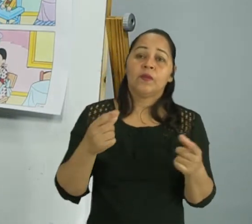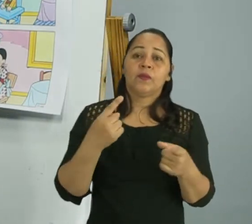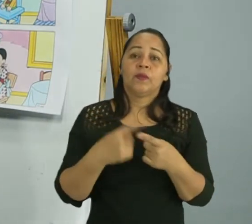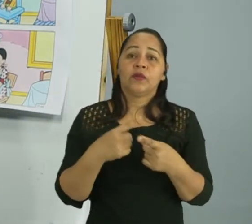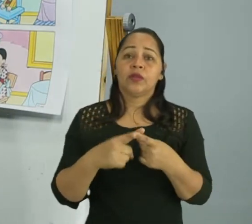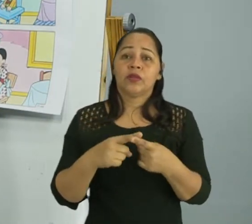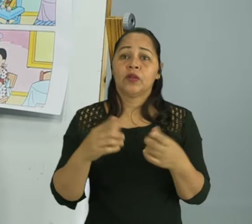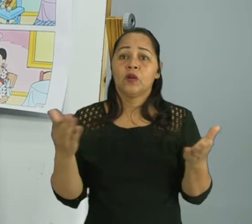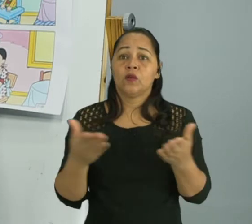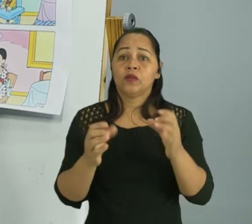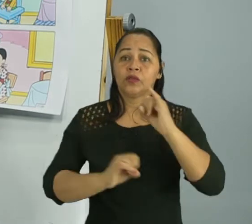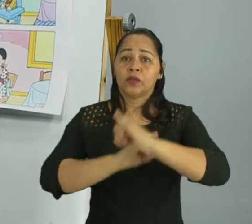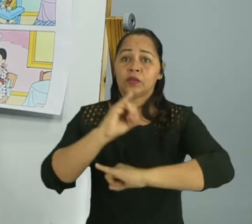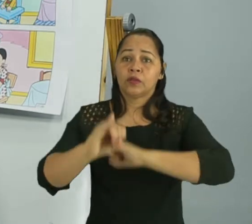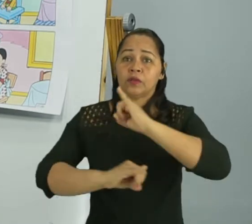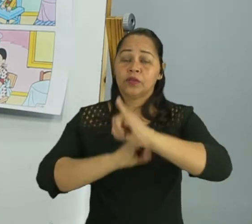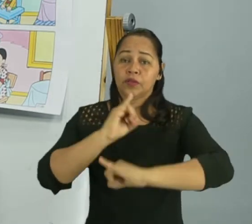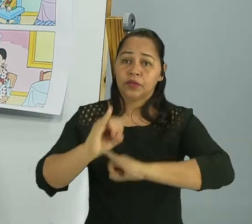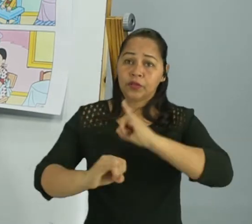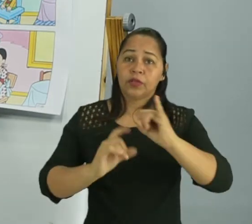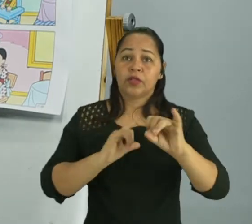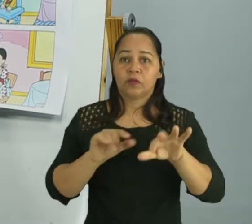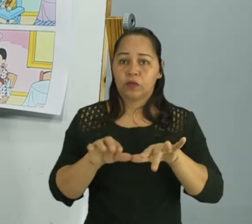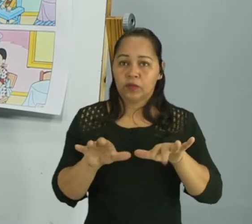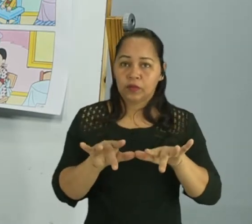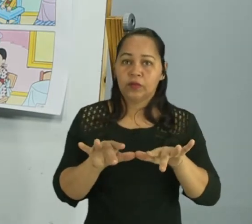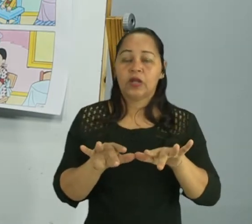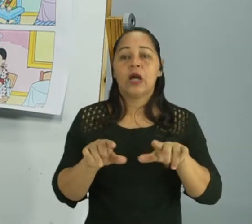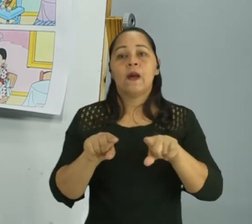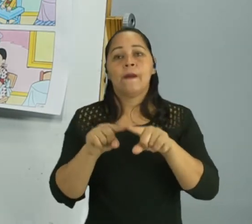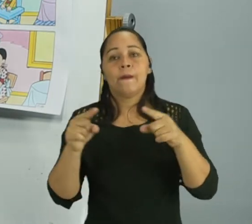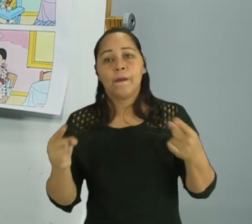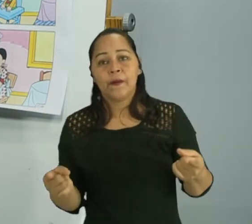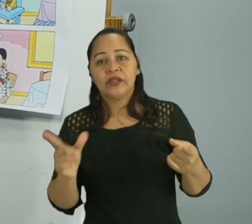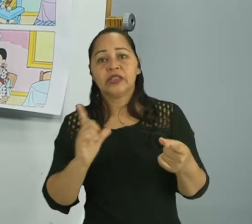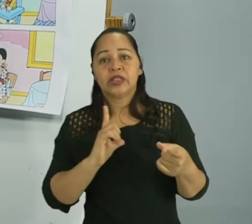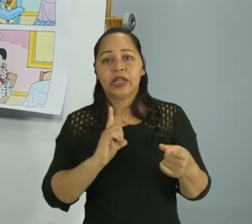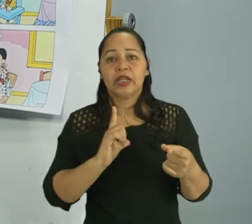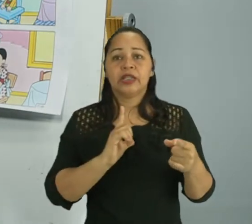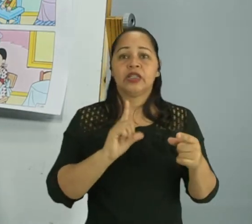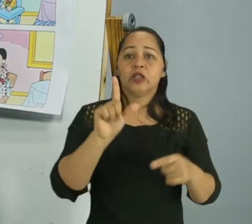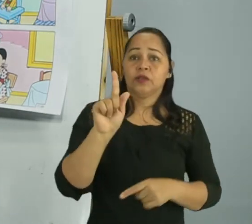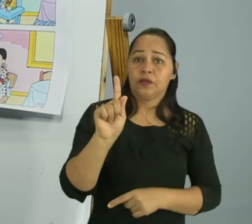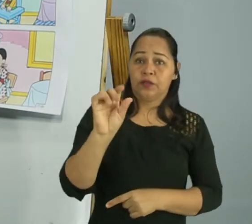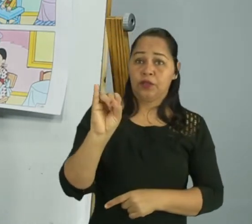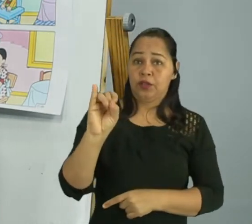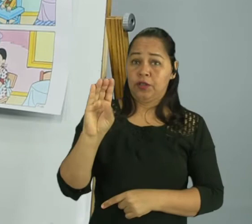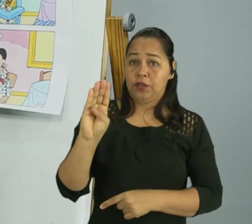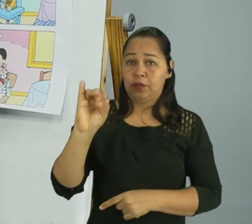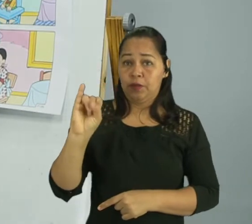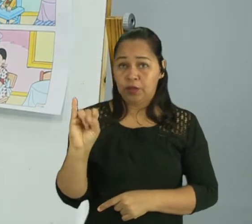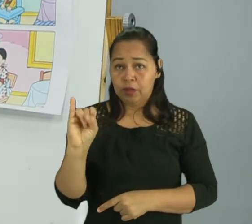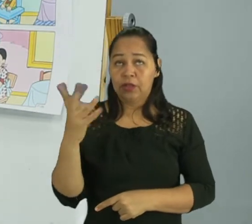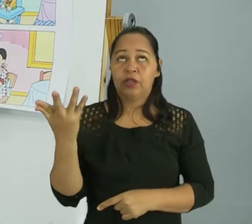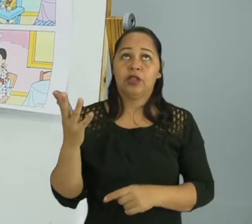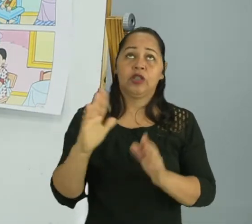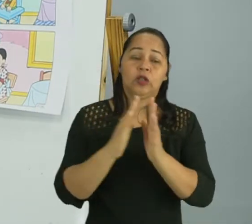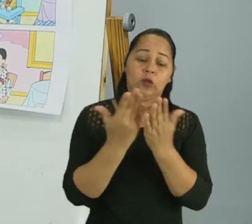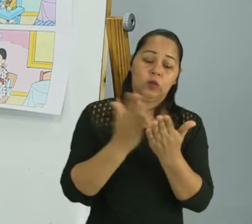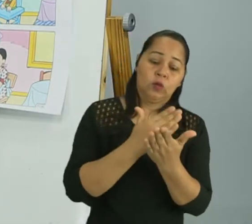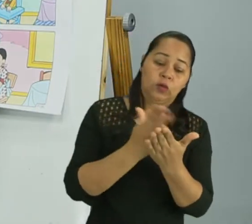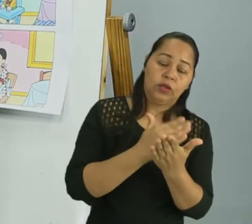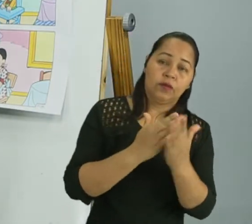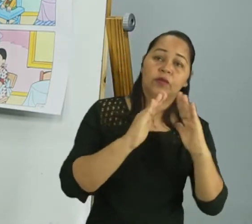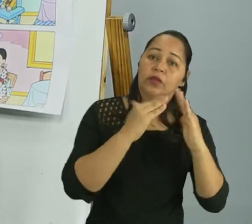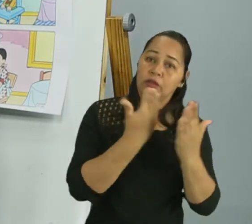a gente encontra muito, de fato, nos próprios gibis e algumas revistas também, e no nosso